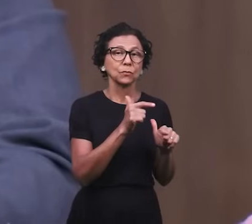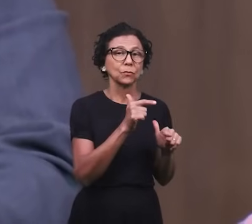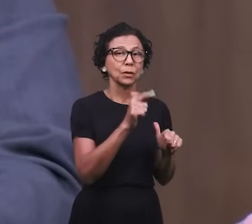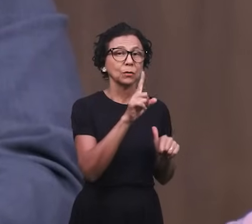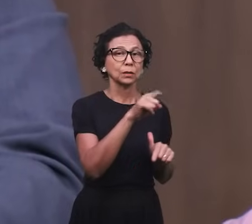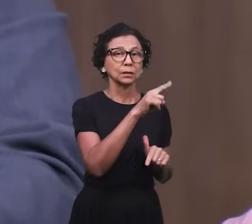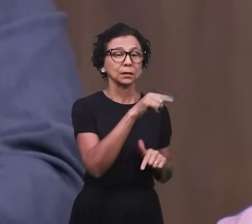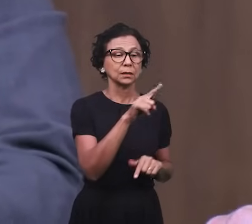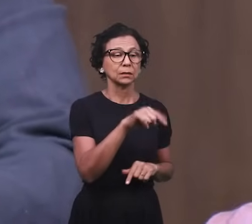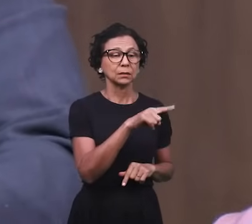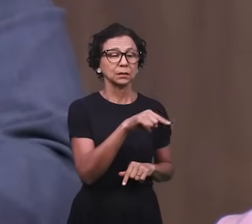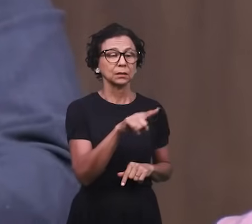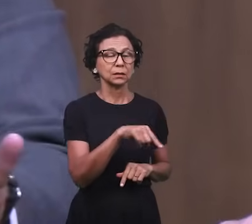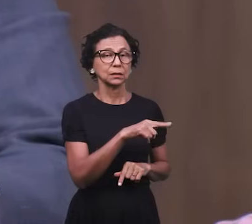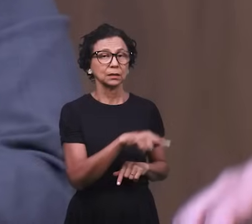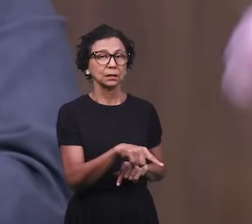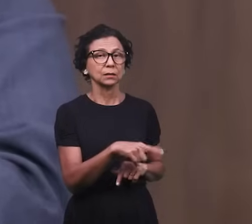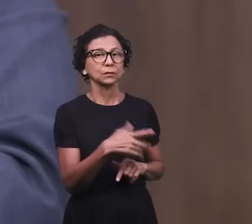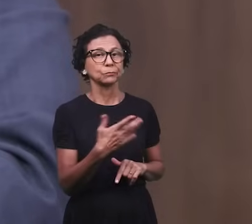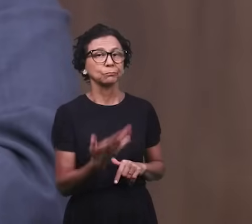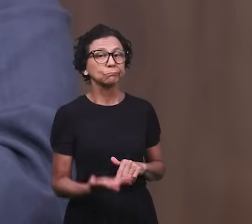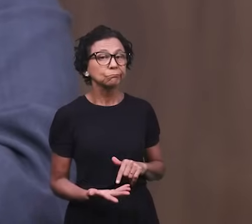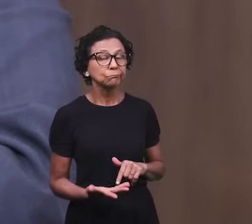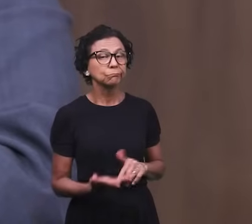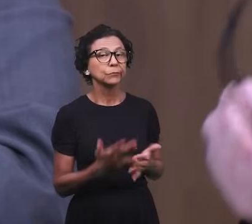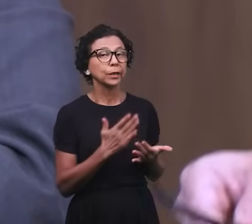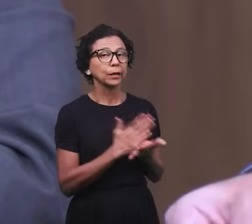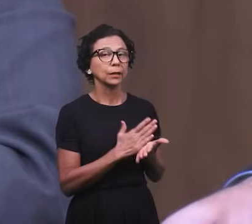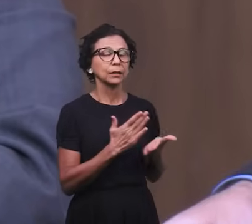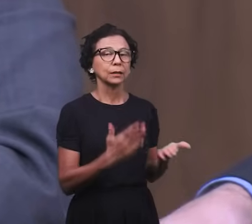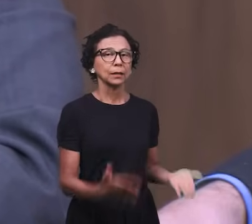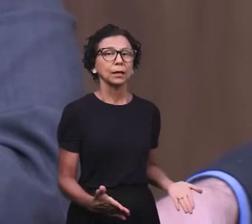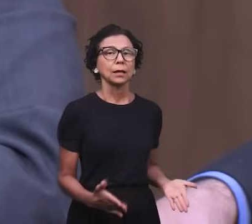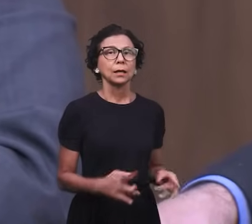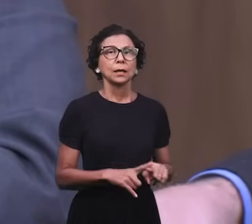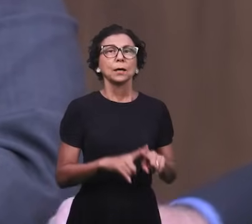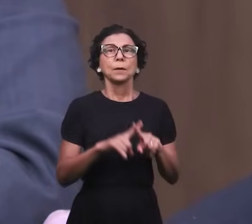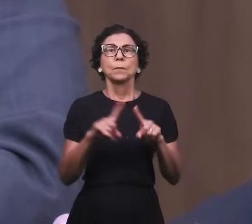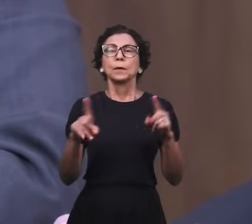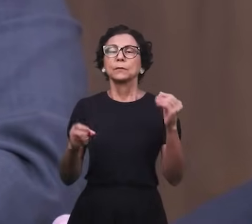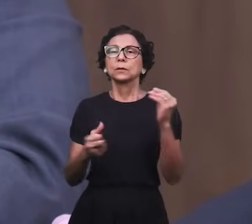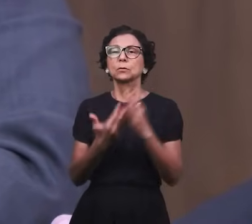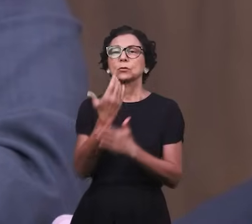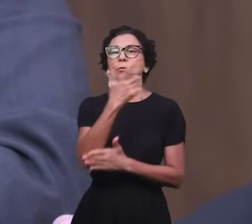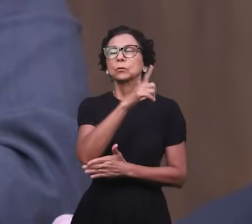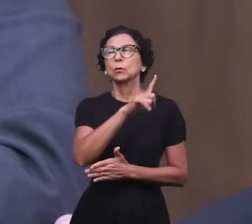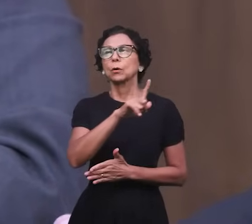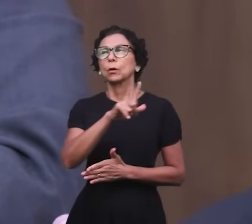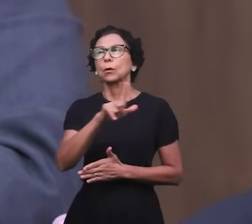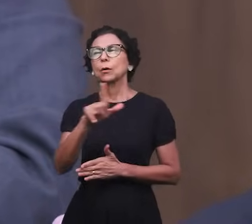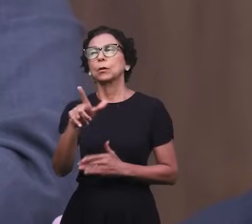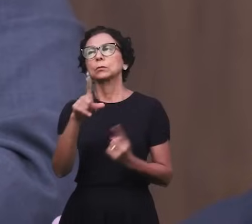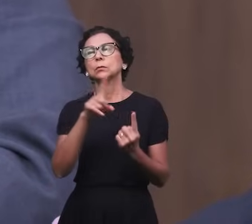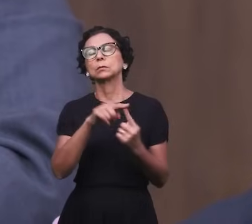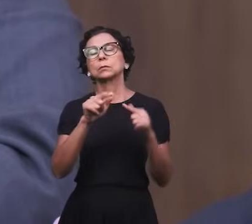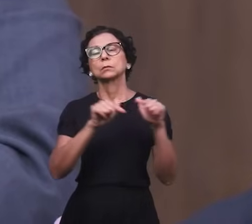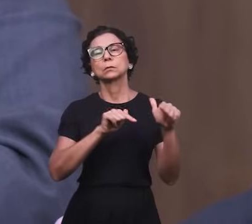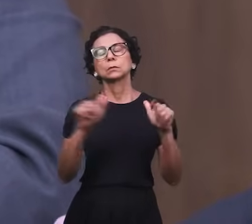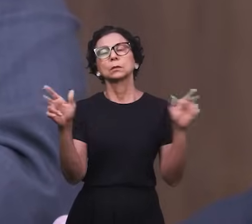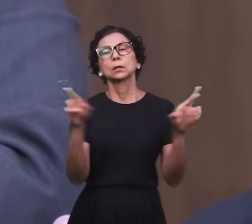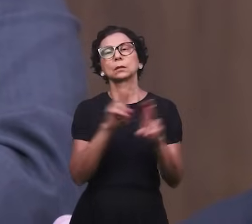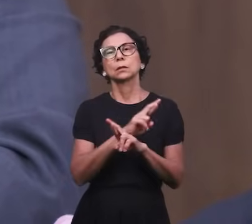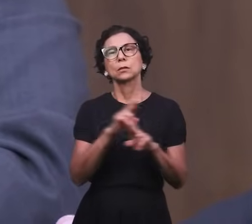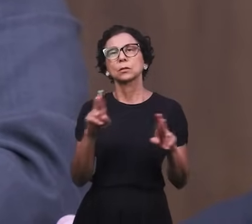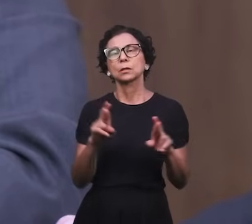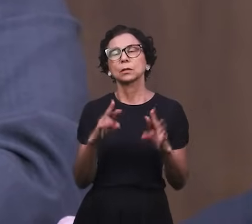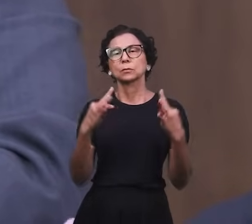fica quase que escasso, não tem mais. Mas, em compensação, vai surgindo outras atividades que